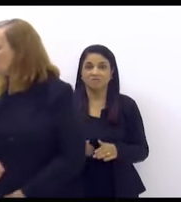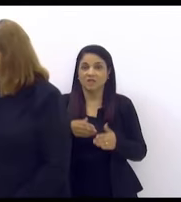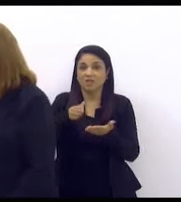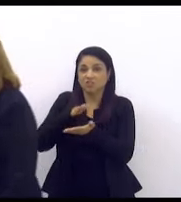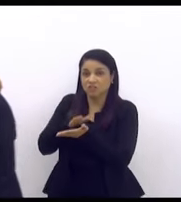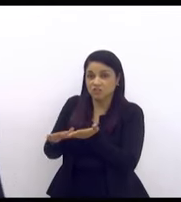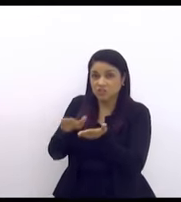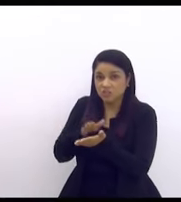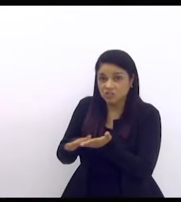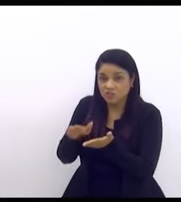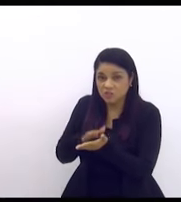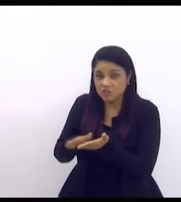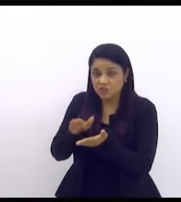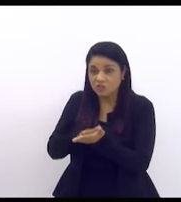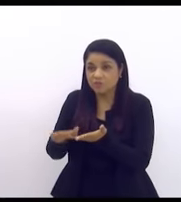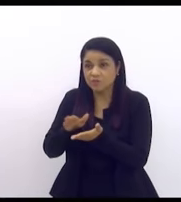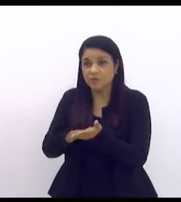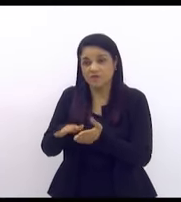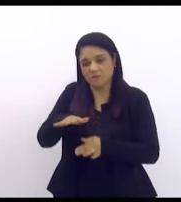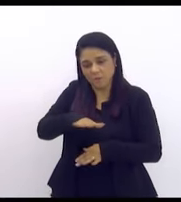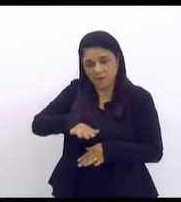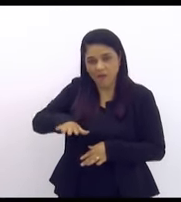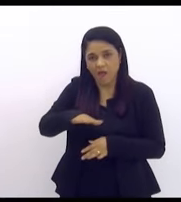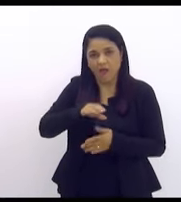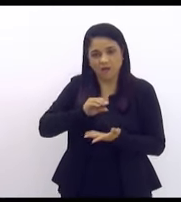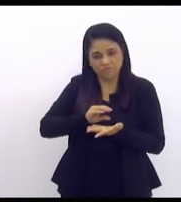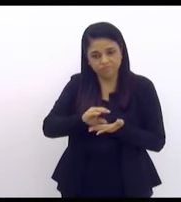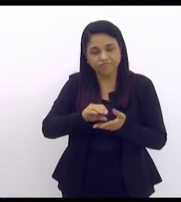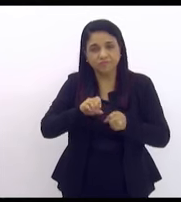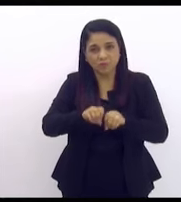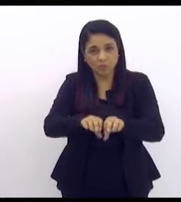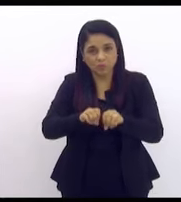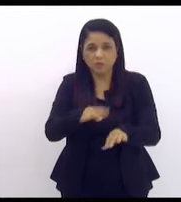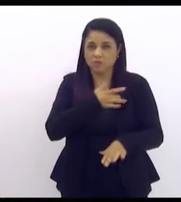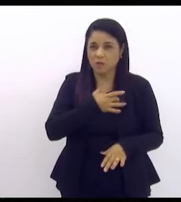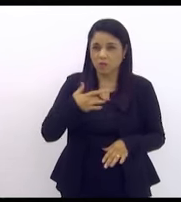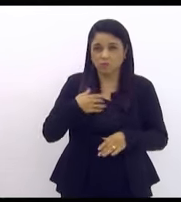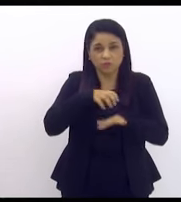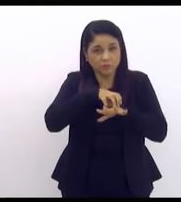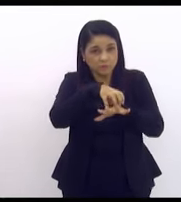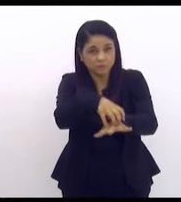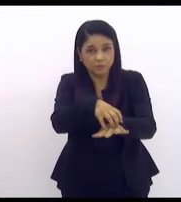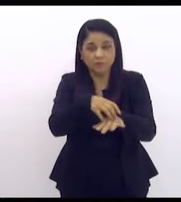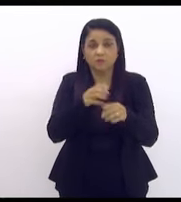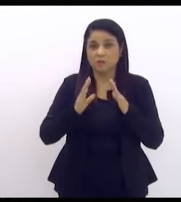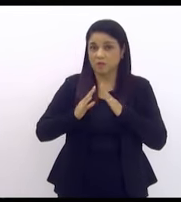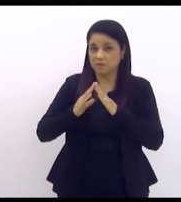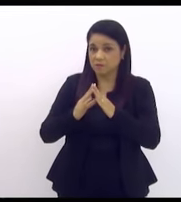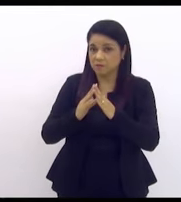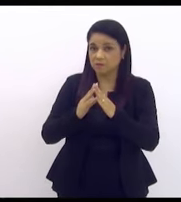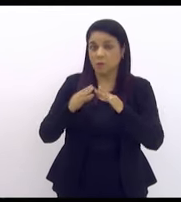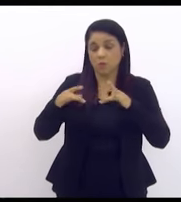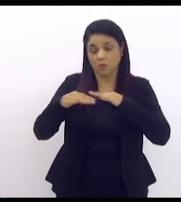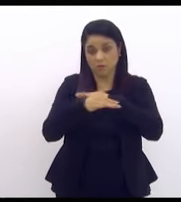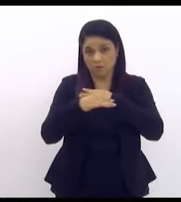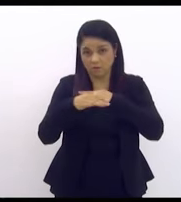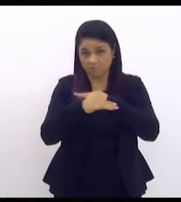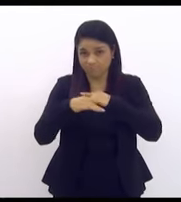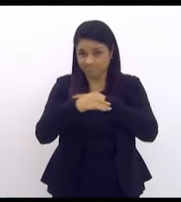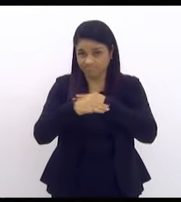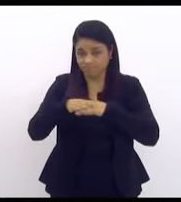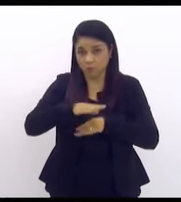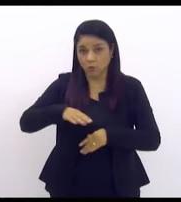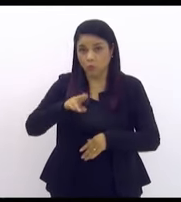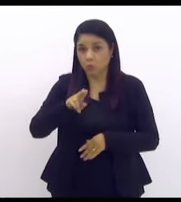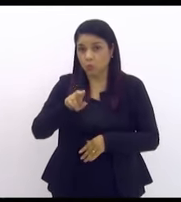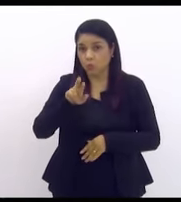Despesas essas garantidas para a área de educação, de saúde, de transporte, de habitação e de urbanismo, né? E o